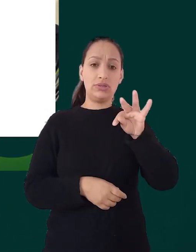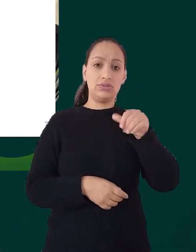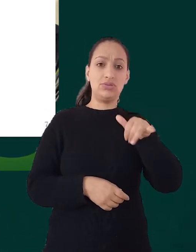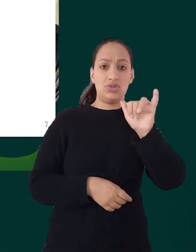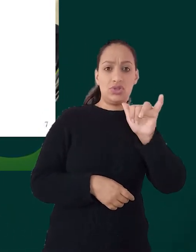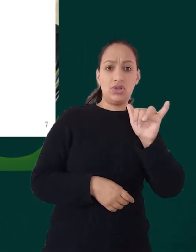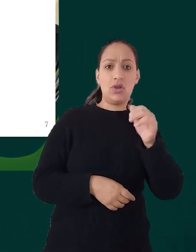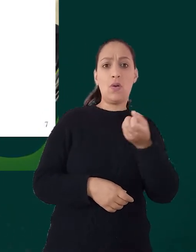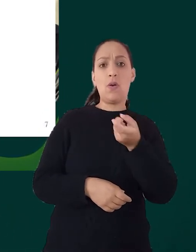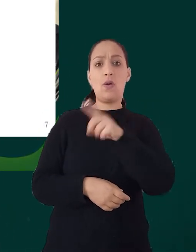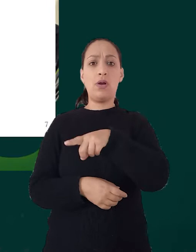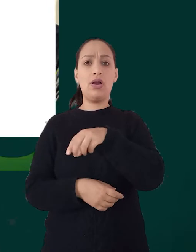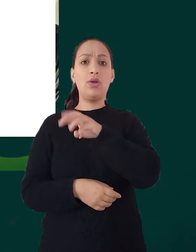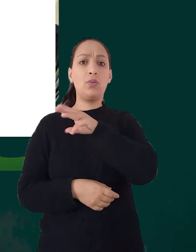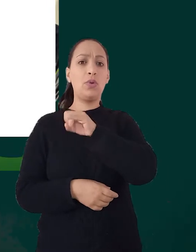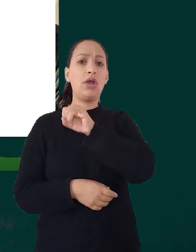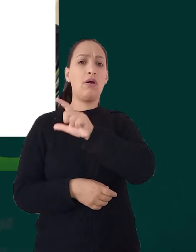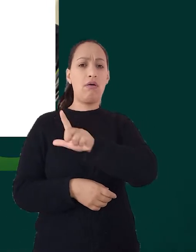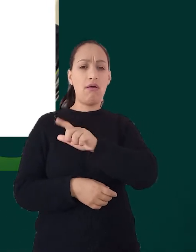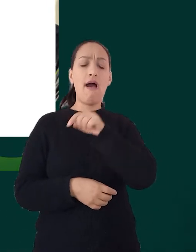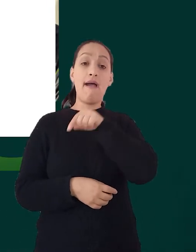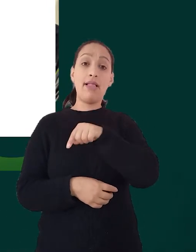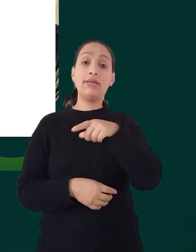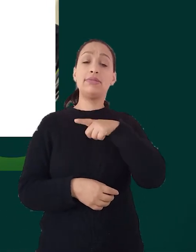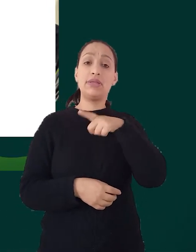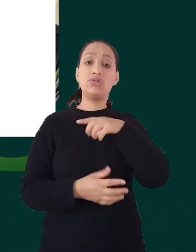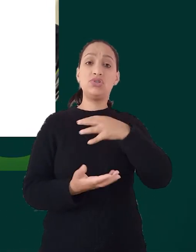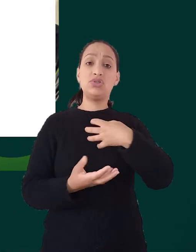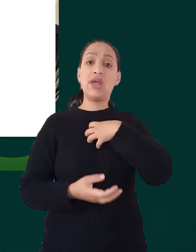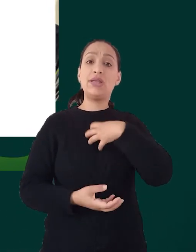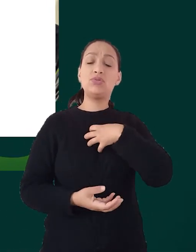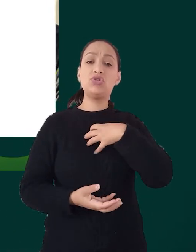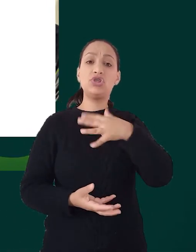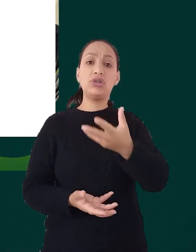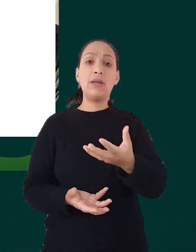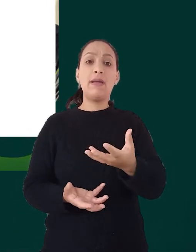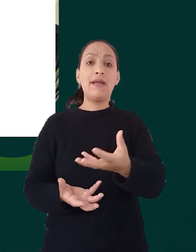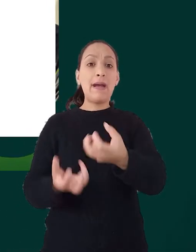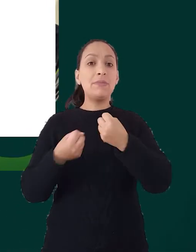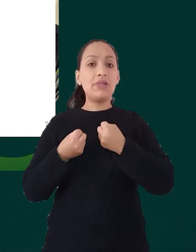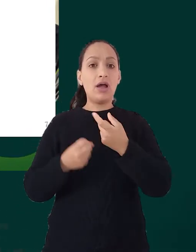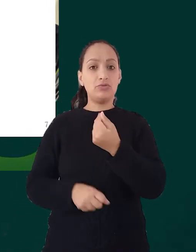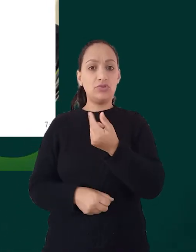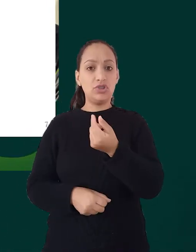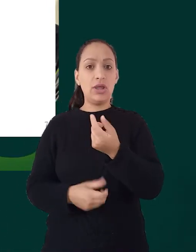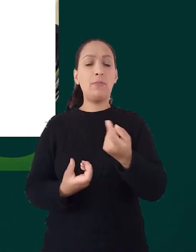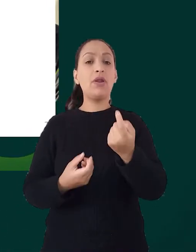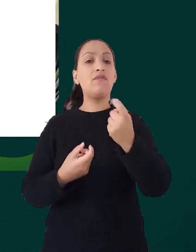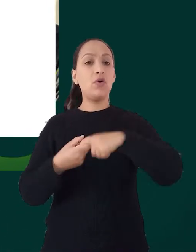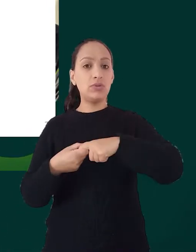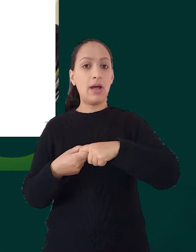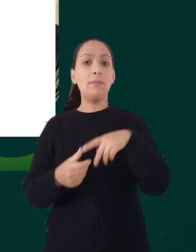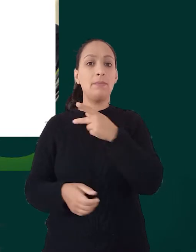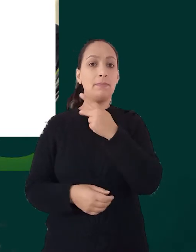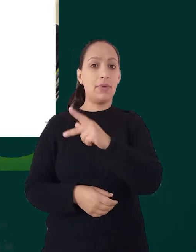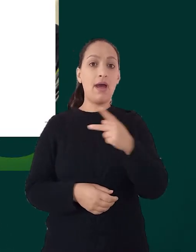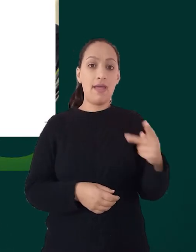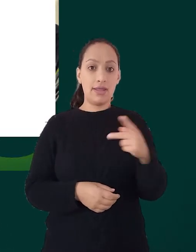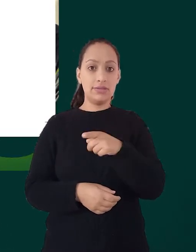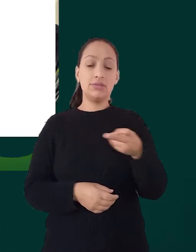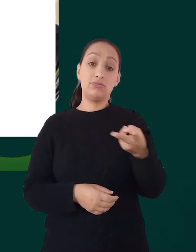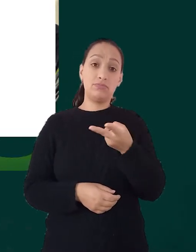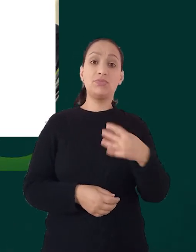formas diferentes de capitalizar para que esse dinheiro volte para eles também, tá? Então, é dessa forma que eles